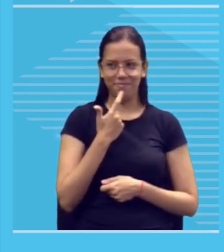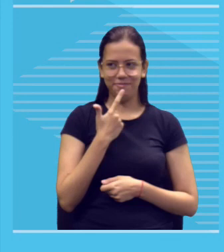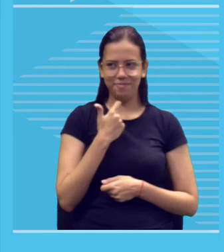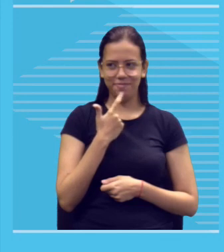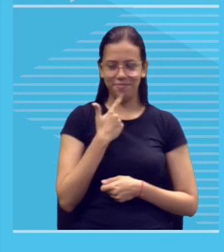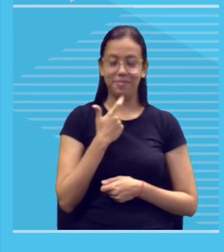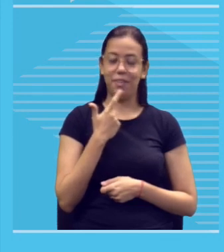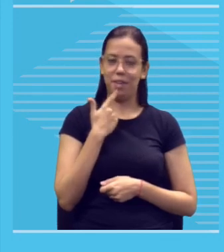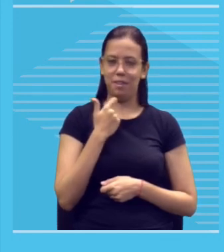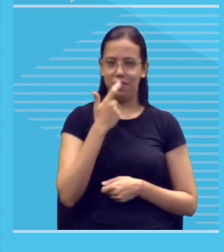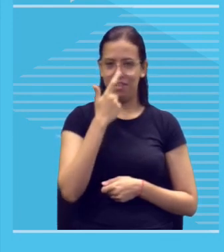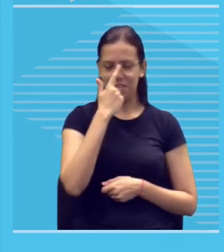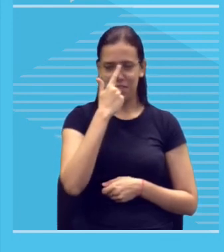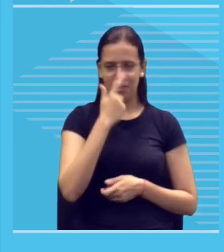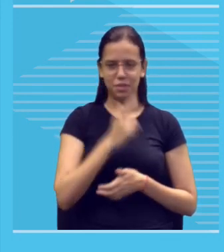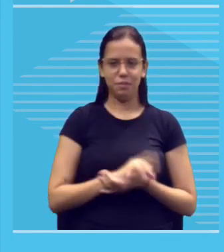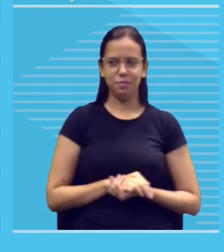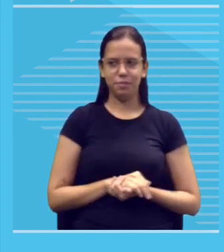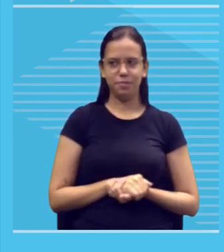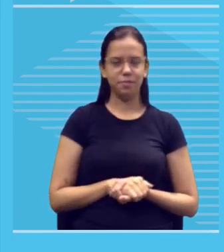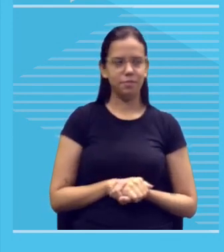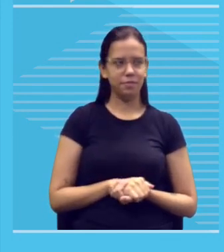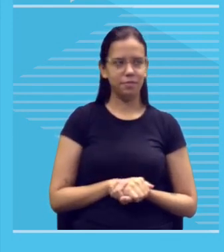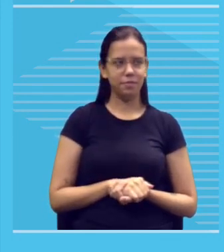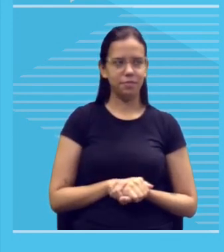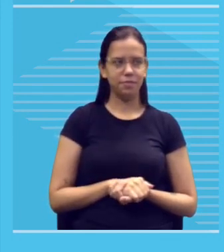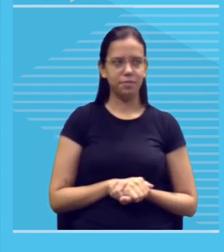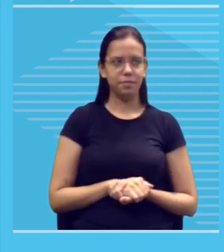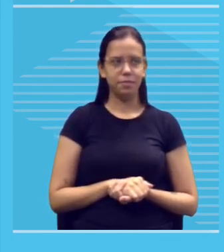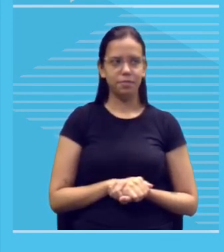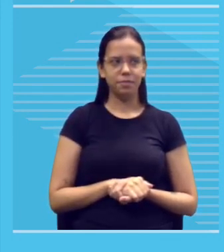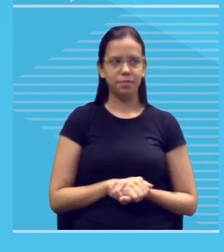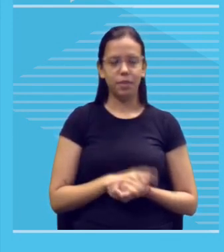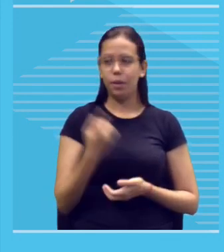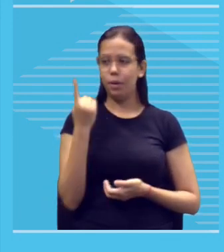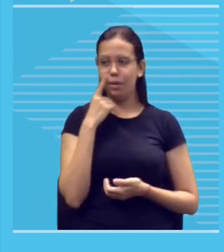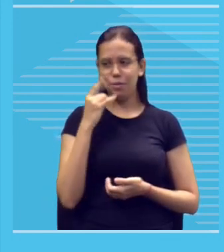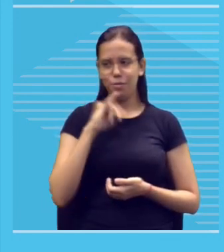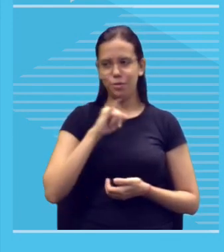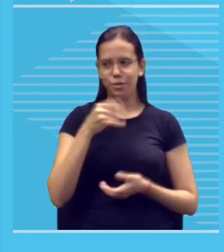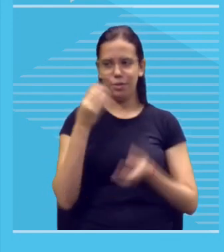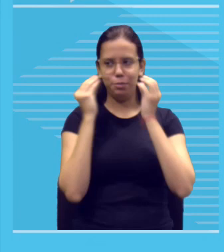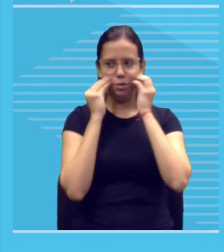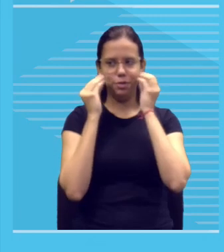amarelo tá legal beleza